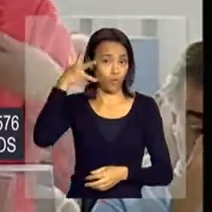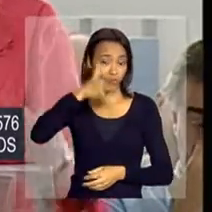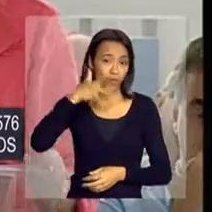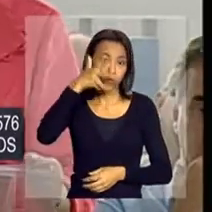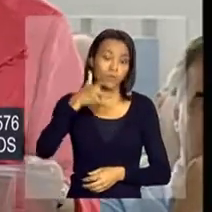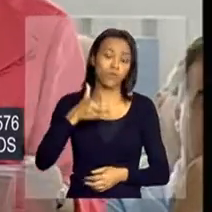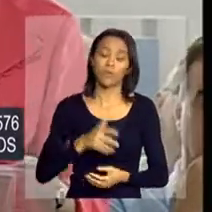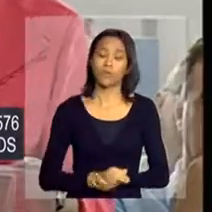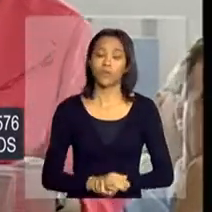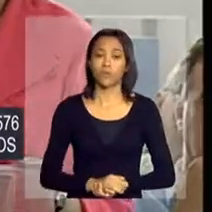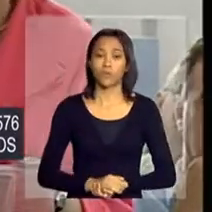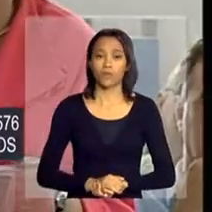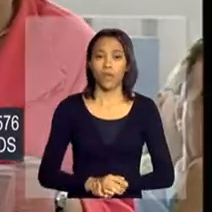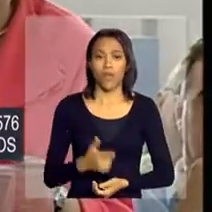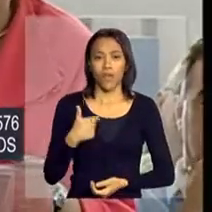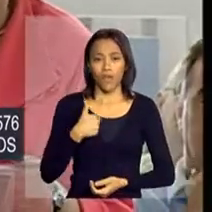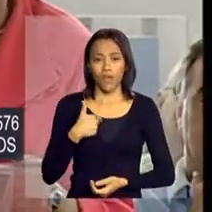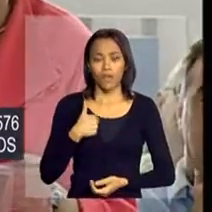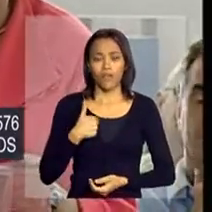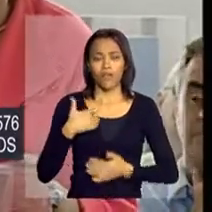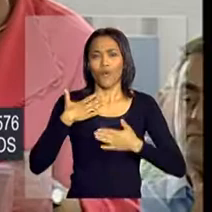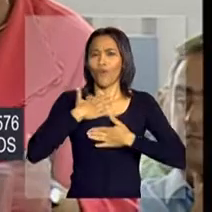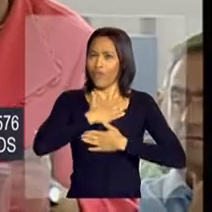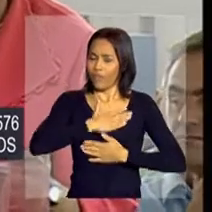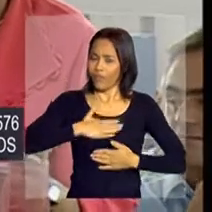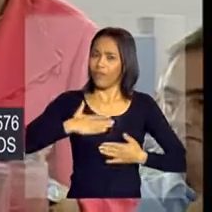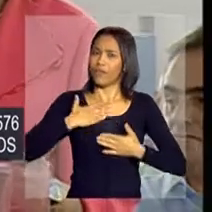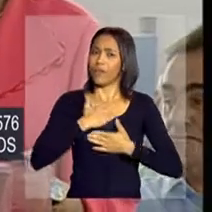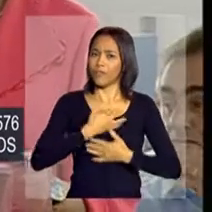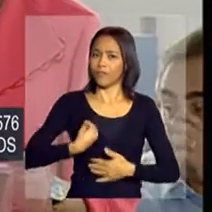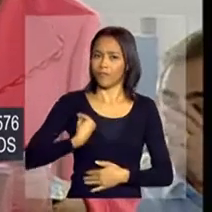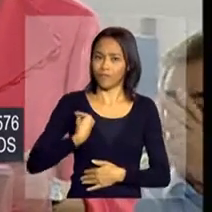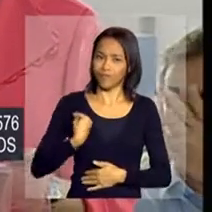estou muito feliz de estar aqui na Paraíba.